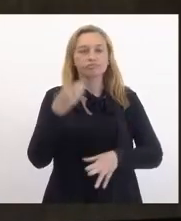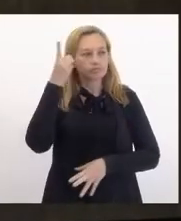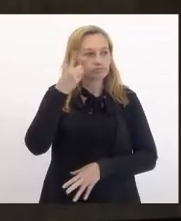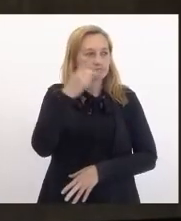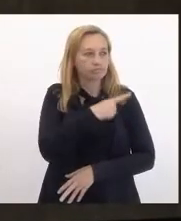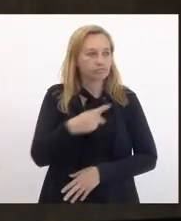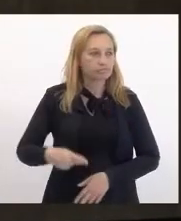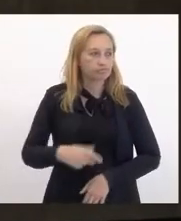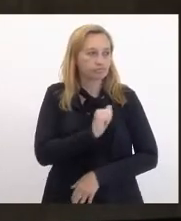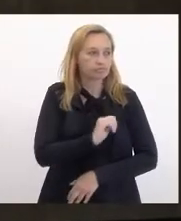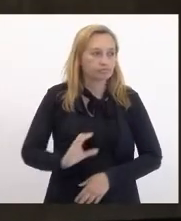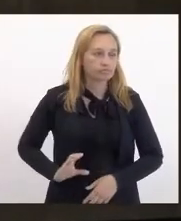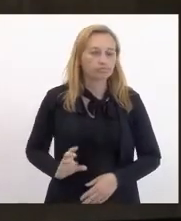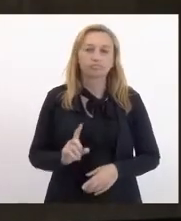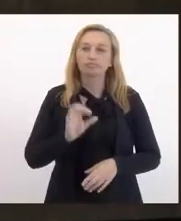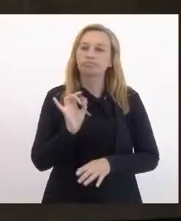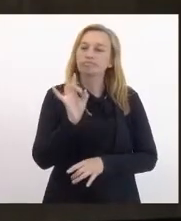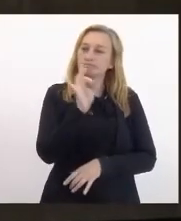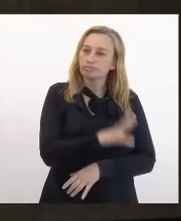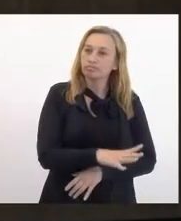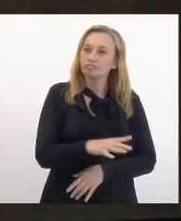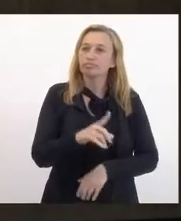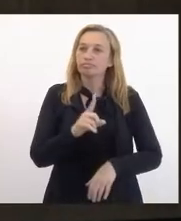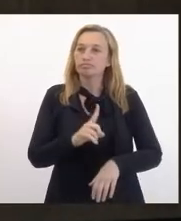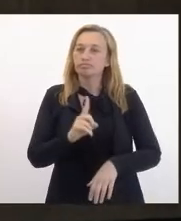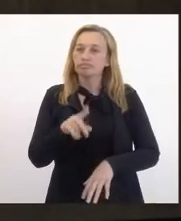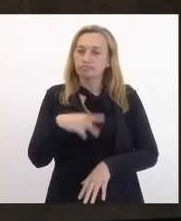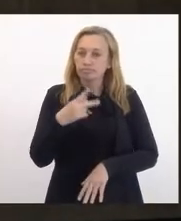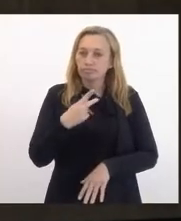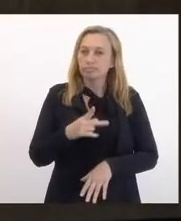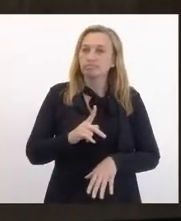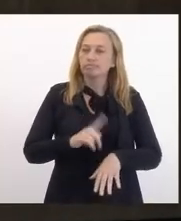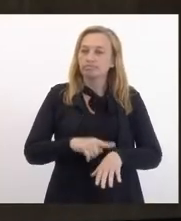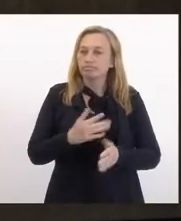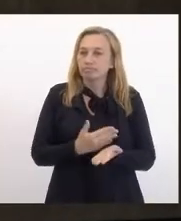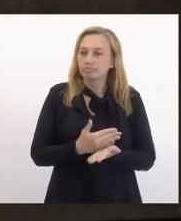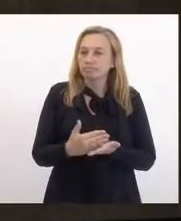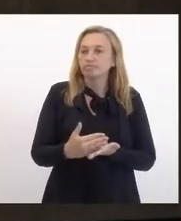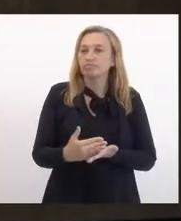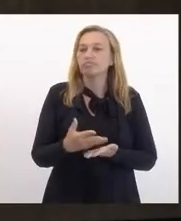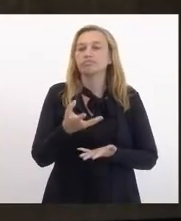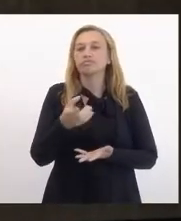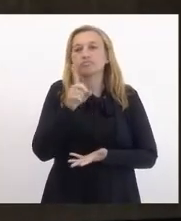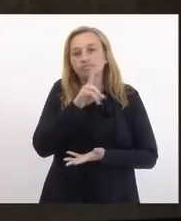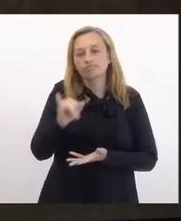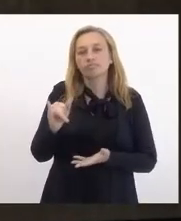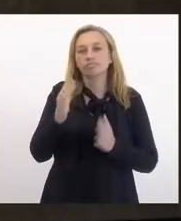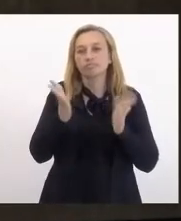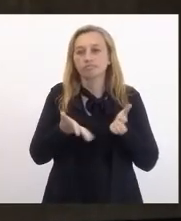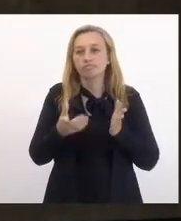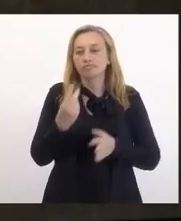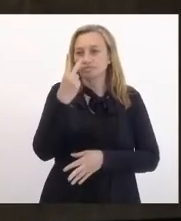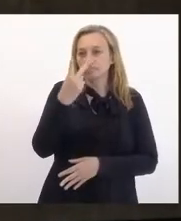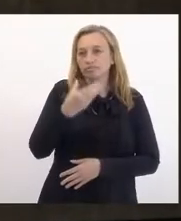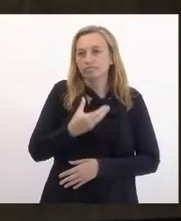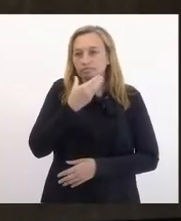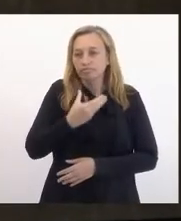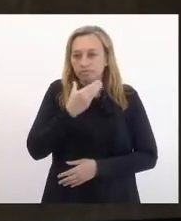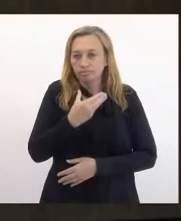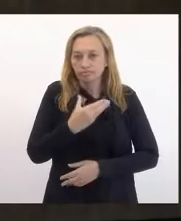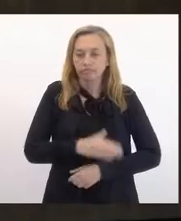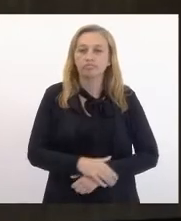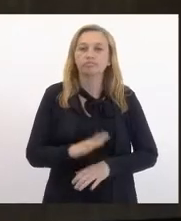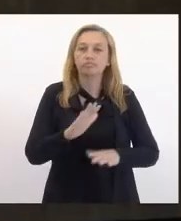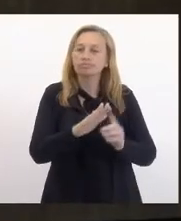André Ciliano. E, por último, eu falei no expediente inicial, mas não quero deixar de mencionar aqui a data de hoje, dia 2 de dezembro. Faço aqui